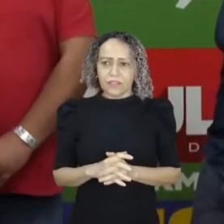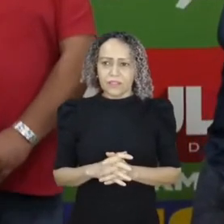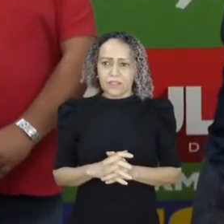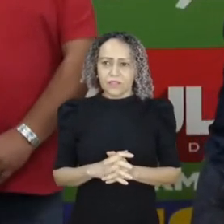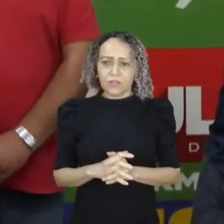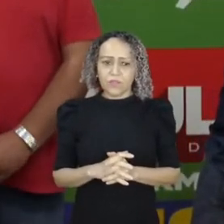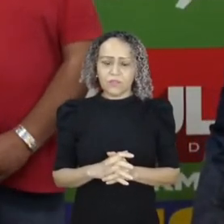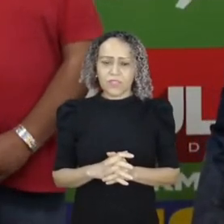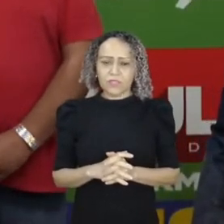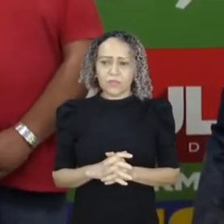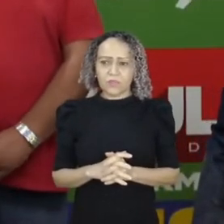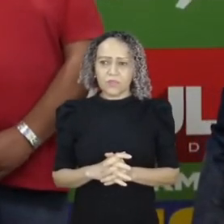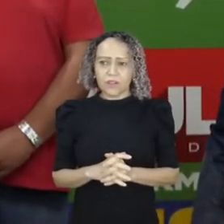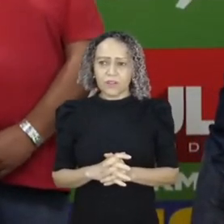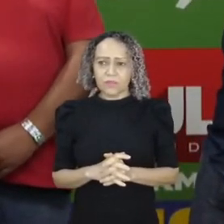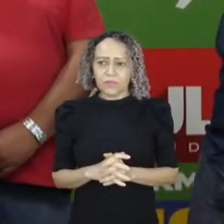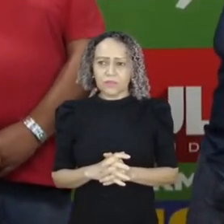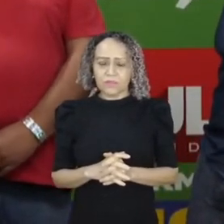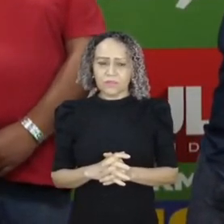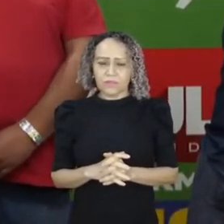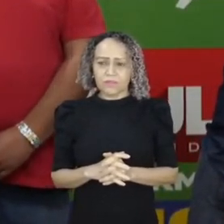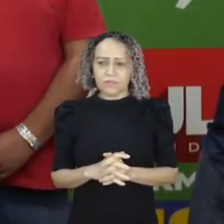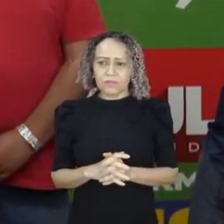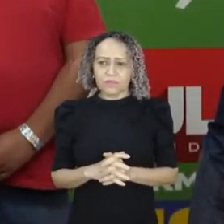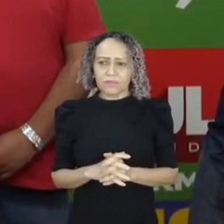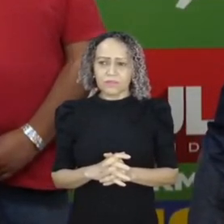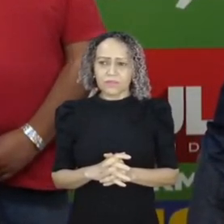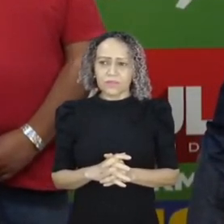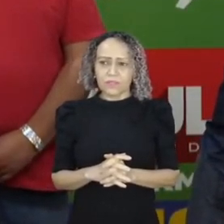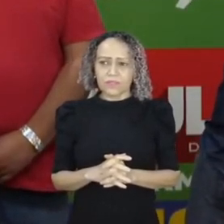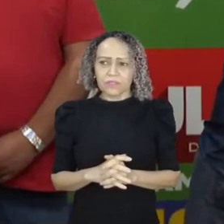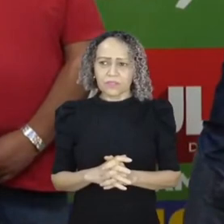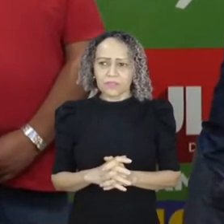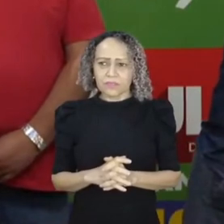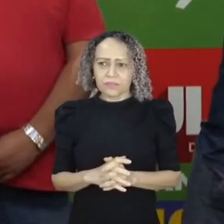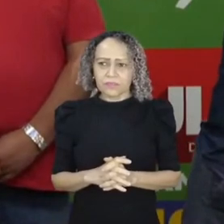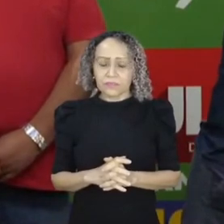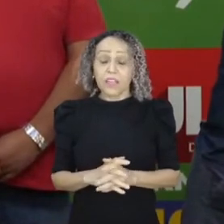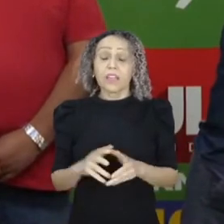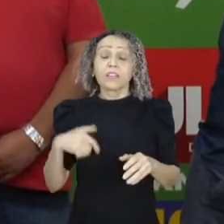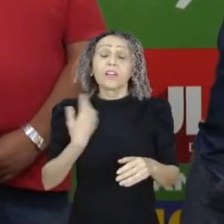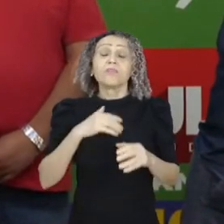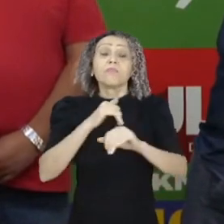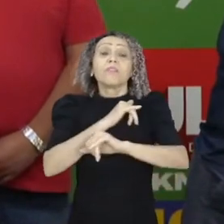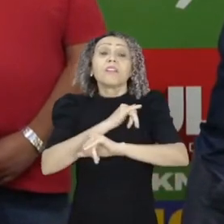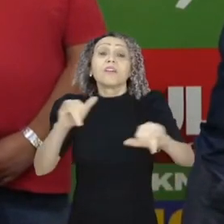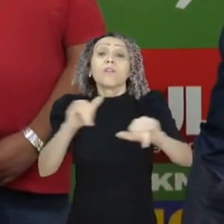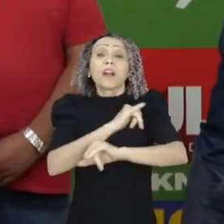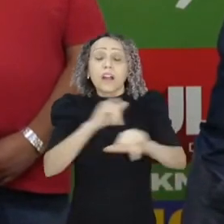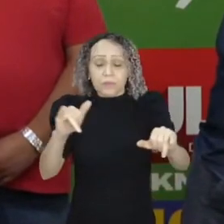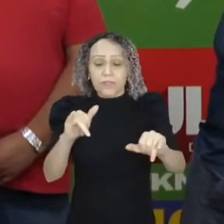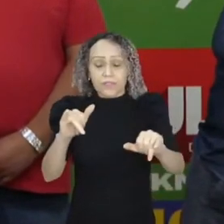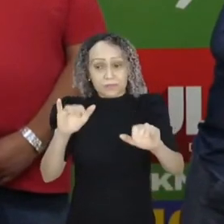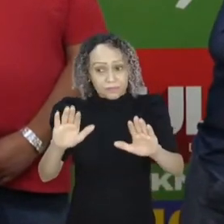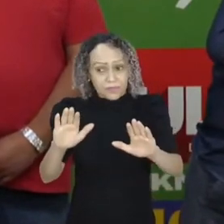Serra. E nós passamos o Zé Serra no segundo turno. Nós vamos fazer uma campanha. Primeiro que nós temos